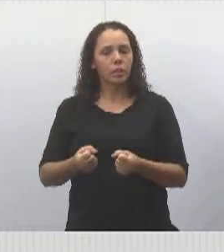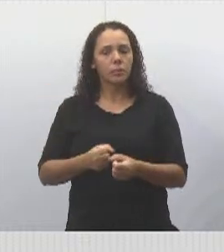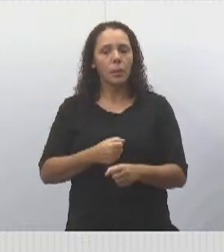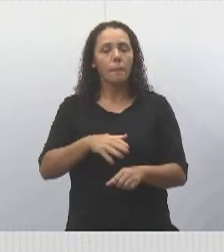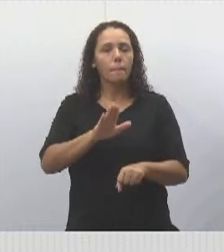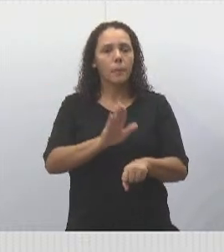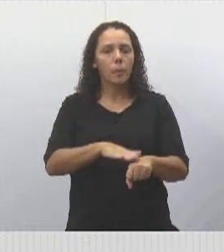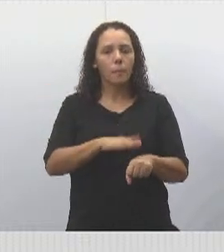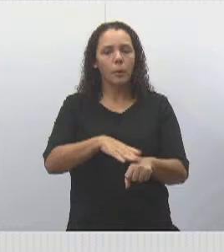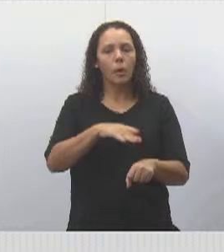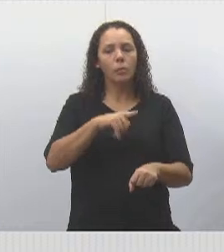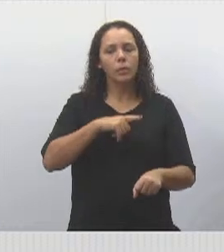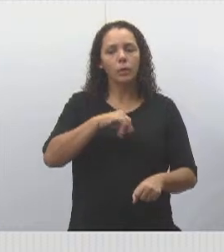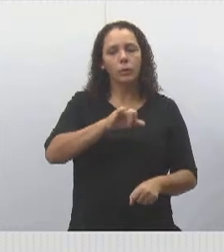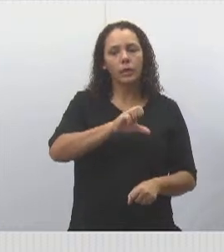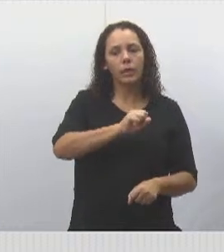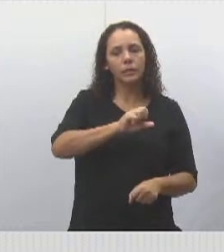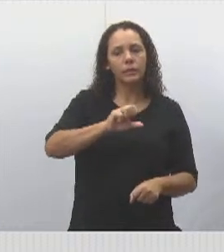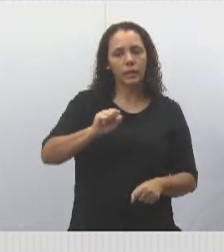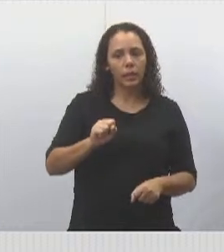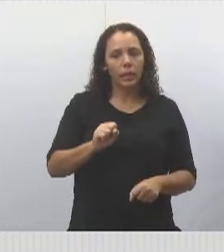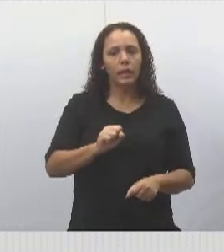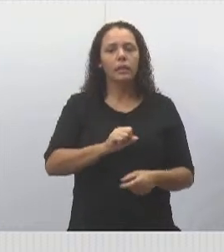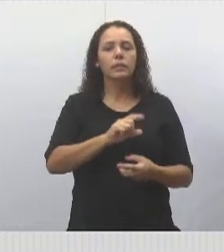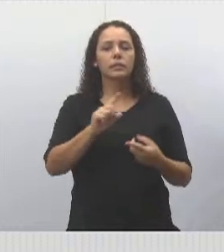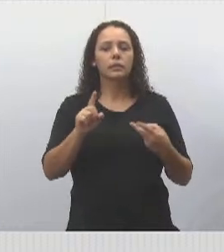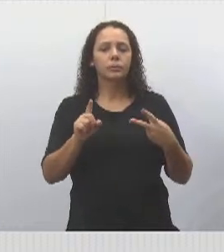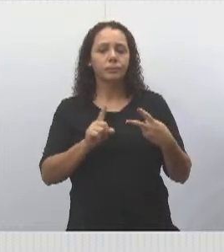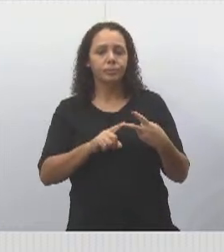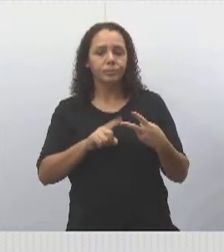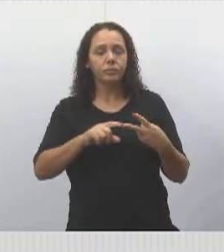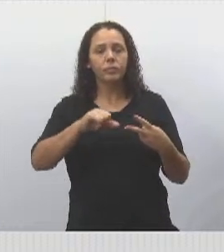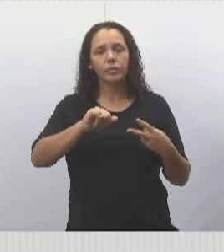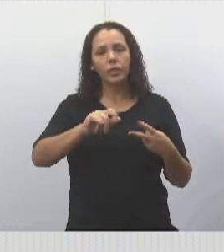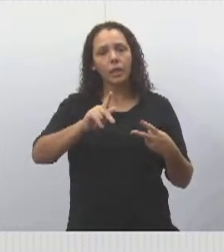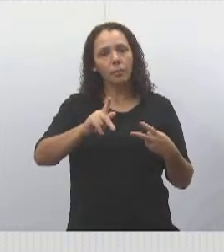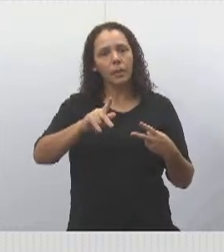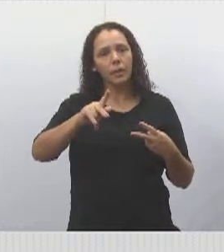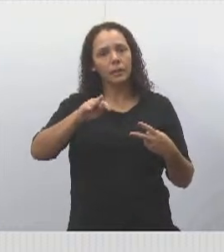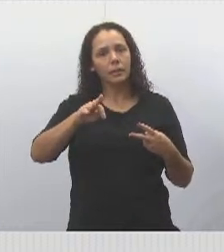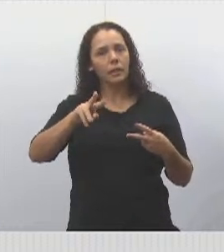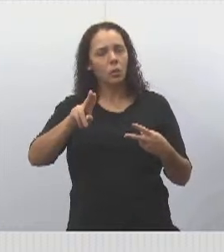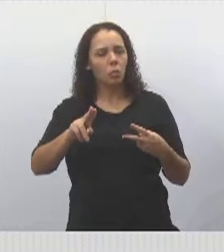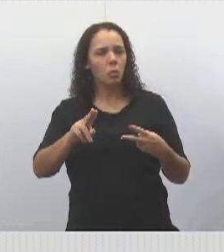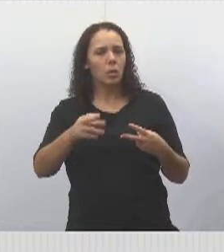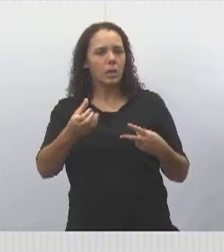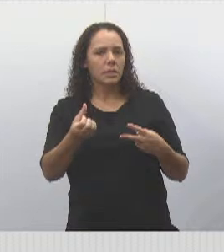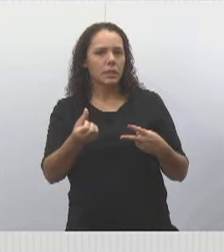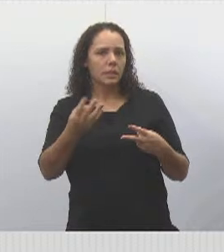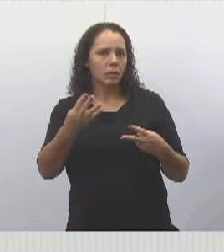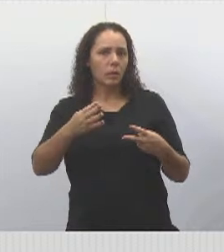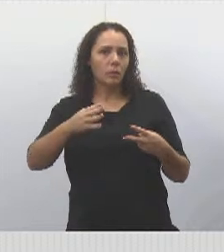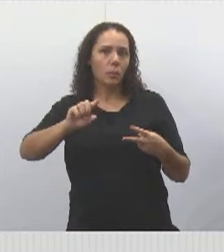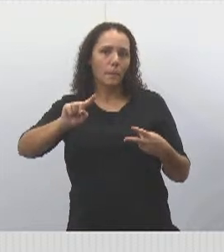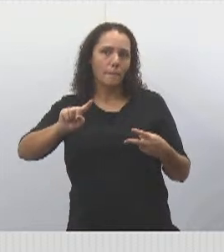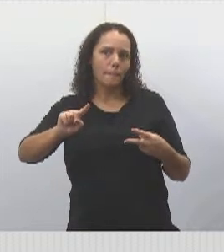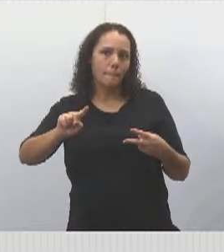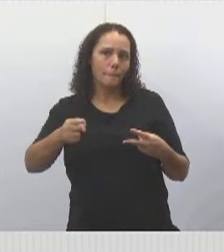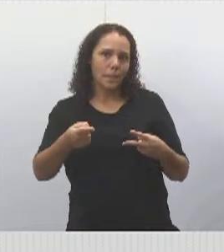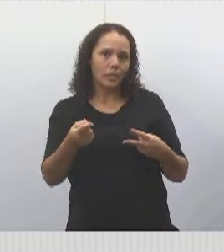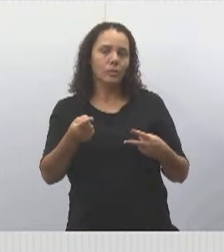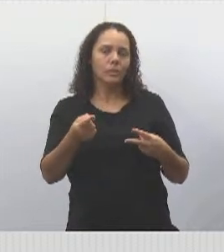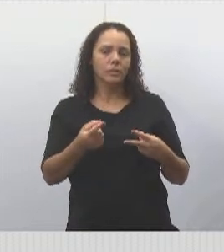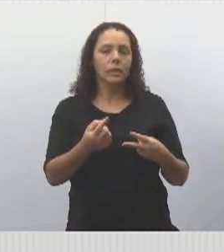imposto atrelado ao consumo. A gente tem também a importância do IPTU, que é em torno de 64 milhões previstos.